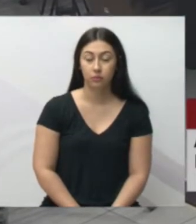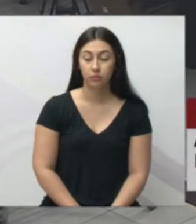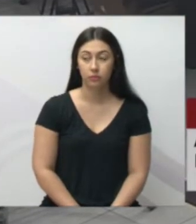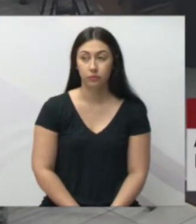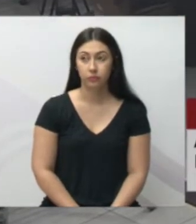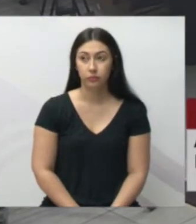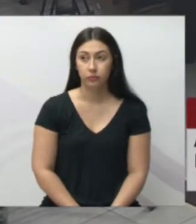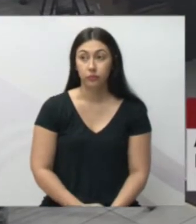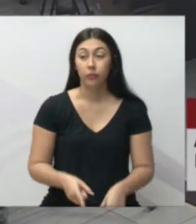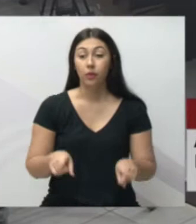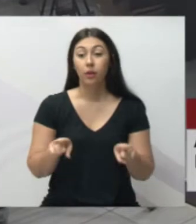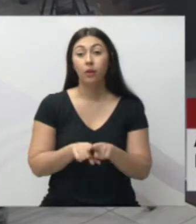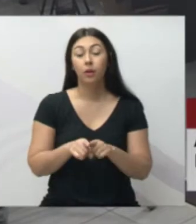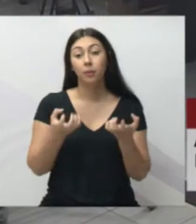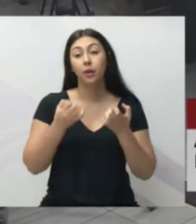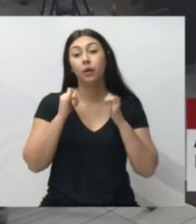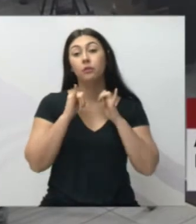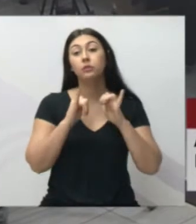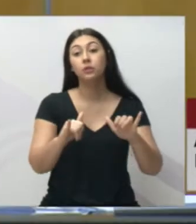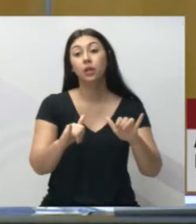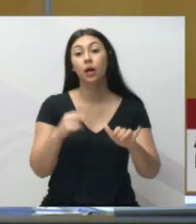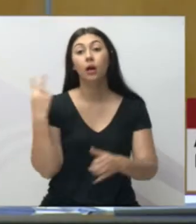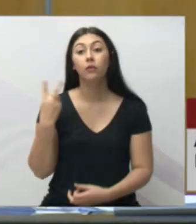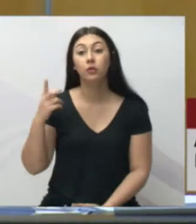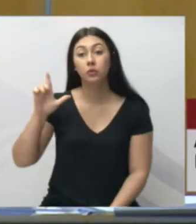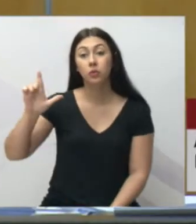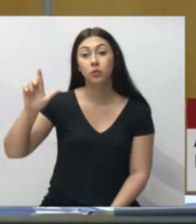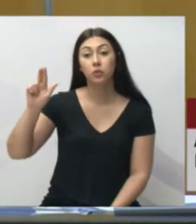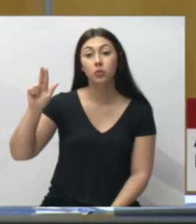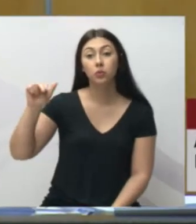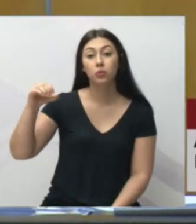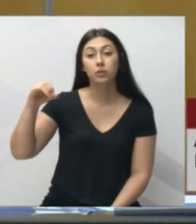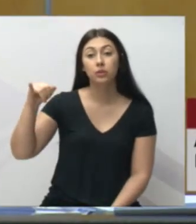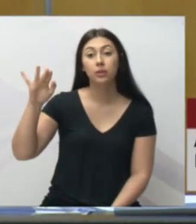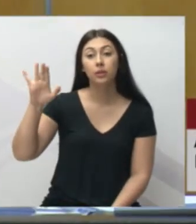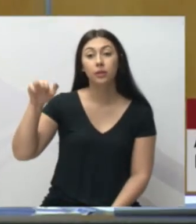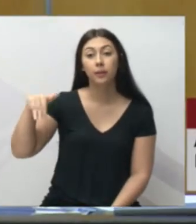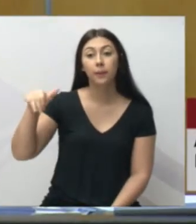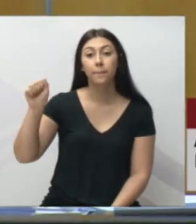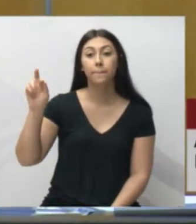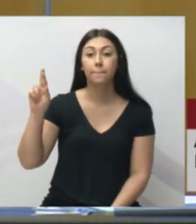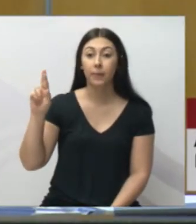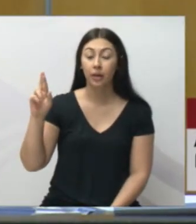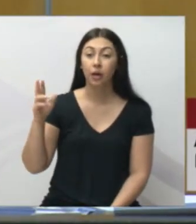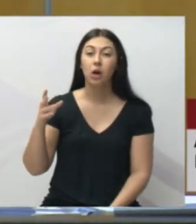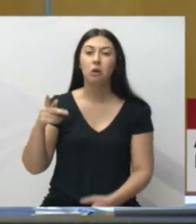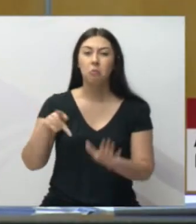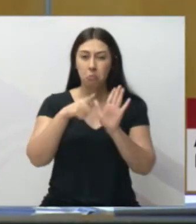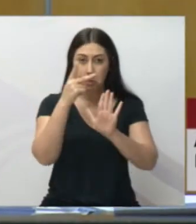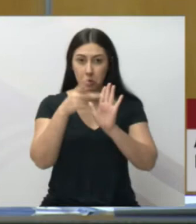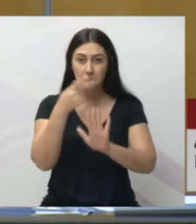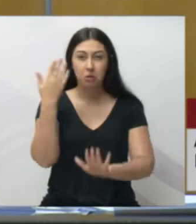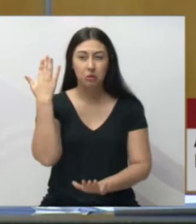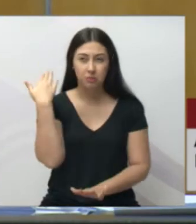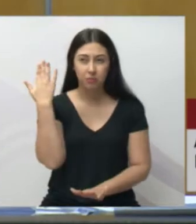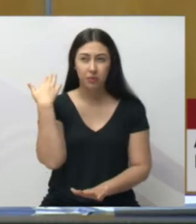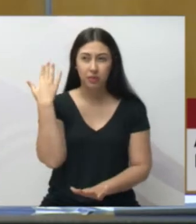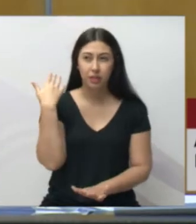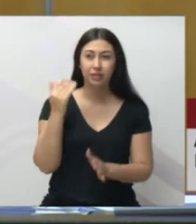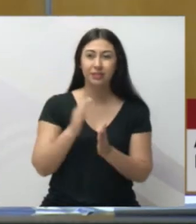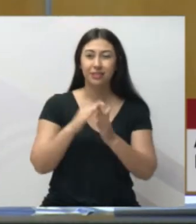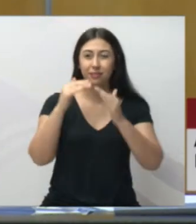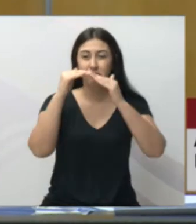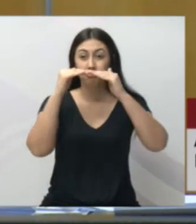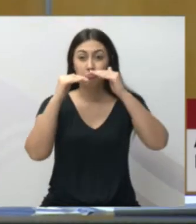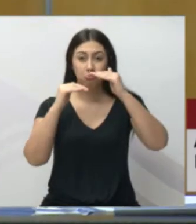Também comunicar à vereadora Lucimar que o projeto da mesa anterior está apensado ao projeto atual, para